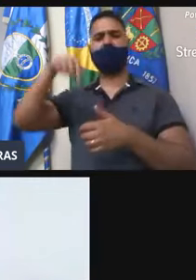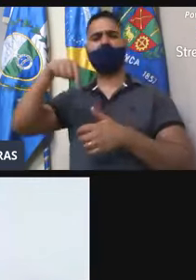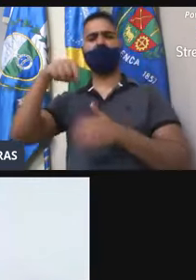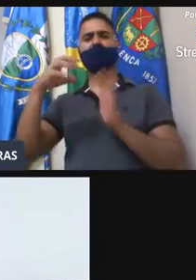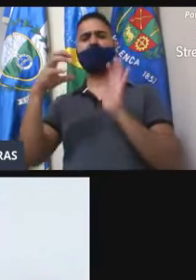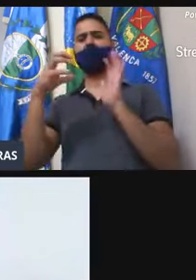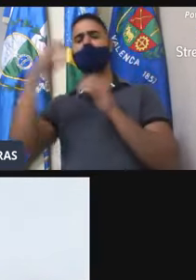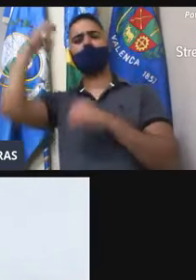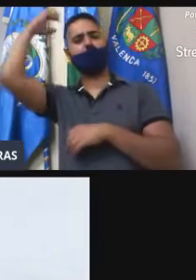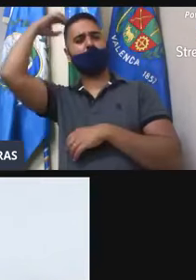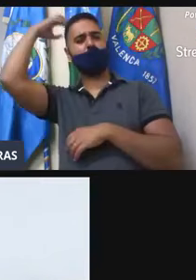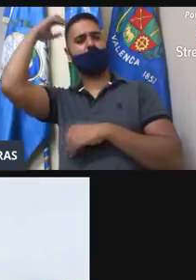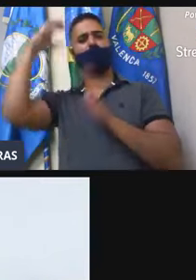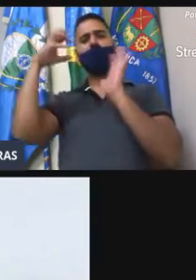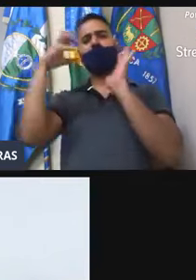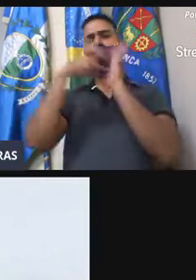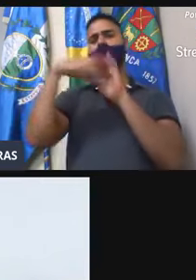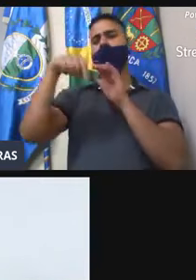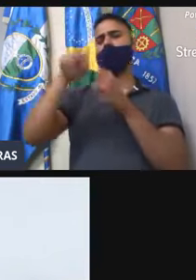responsável por qualquer tipo de demissão?